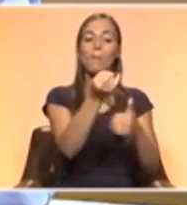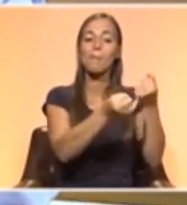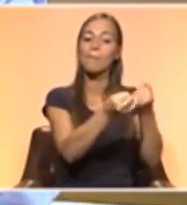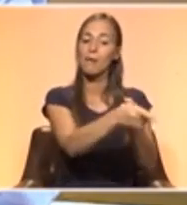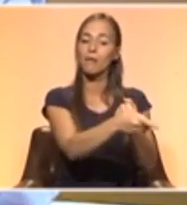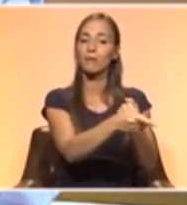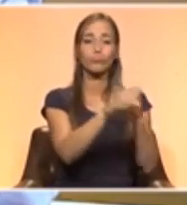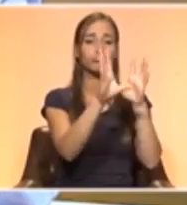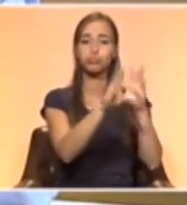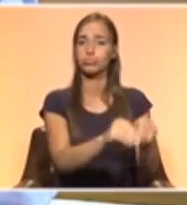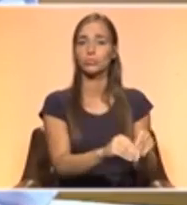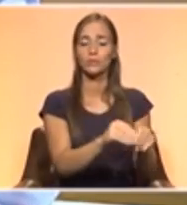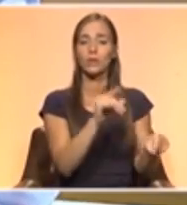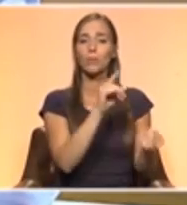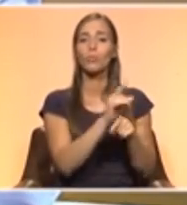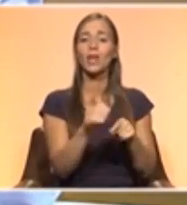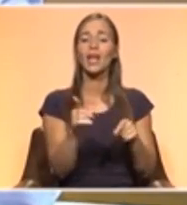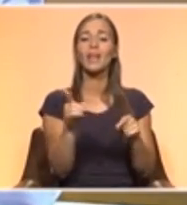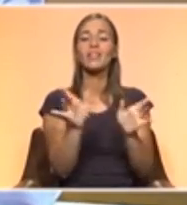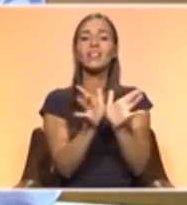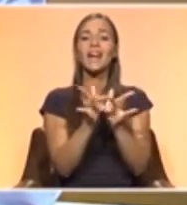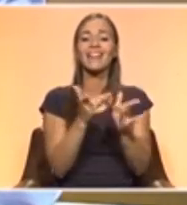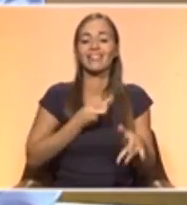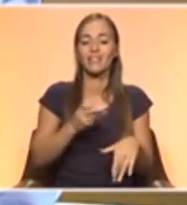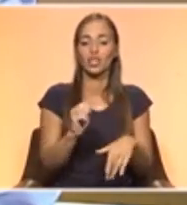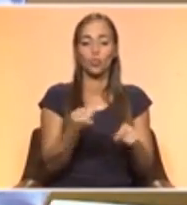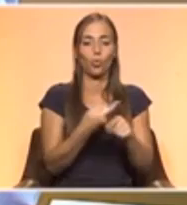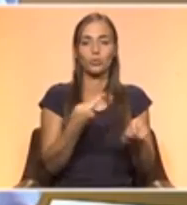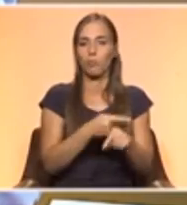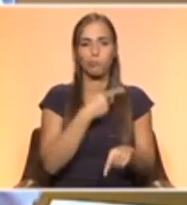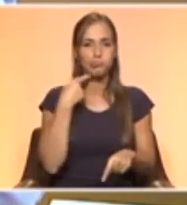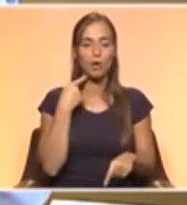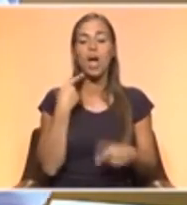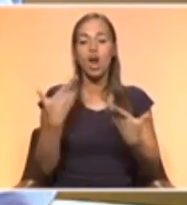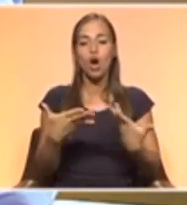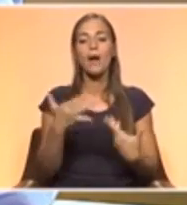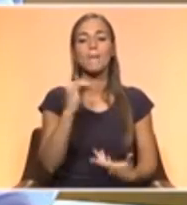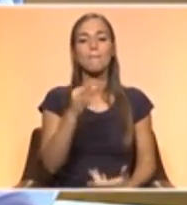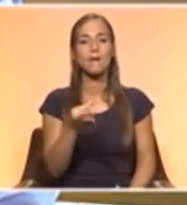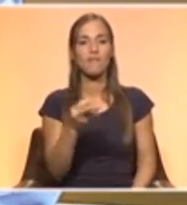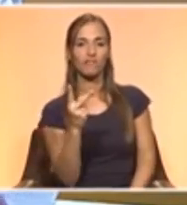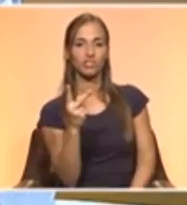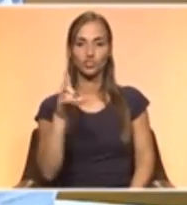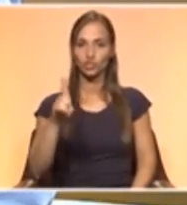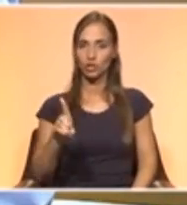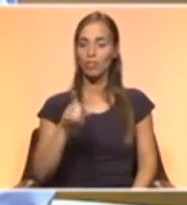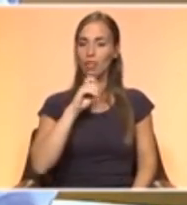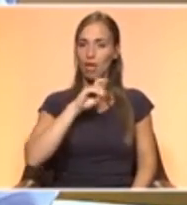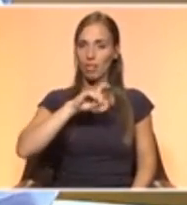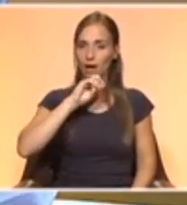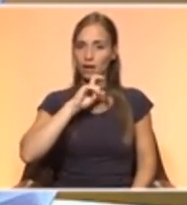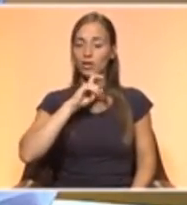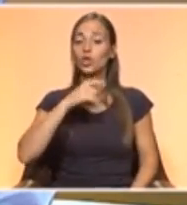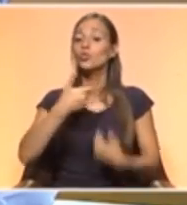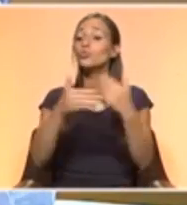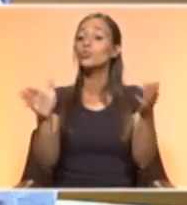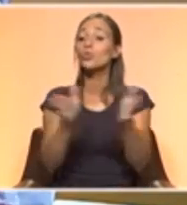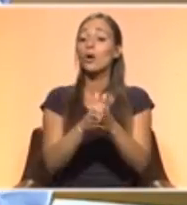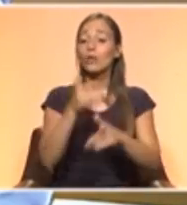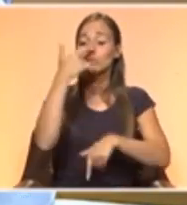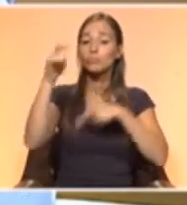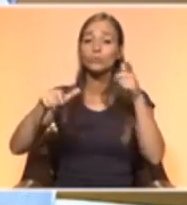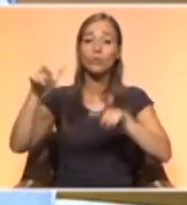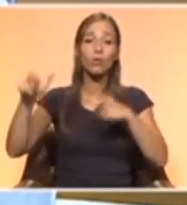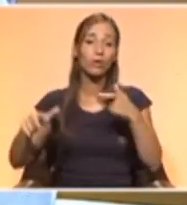especialmente com a internet das coisas então não tinha hipótese então com o ipv6 já vai ser possível que todas as pessoas na terra os 7000